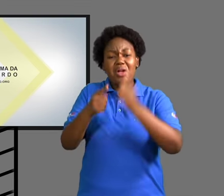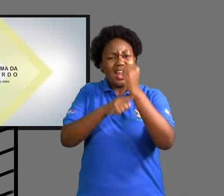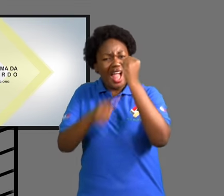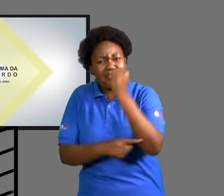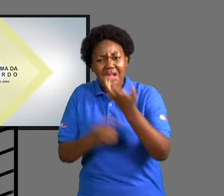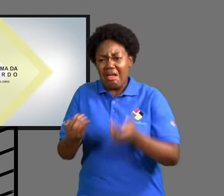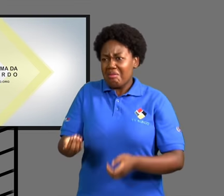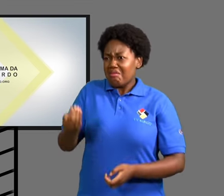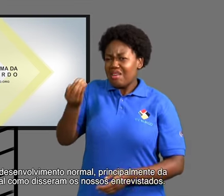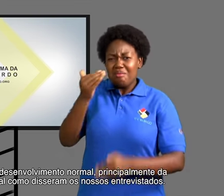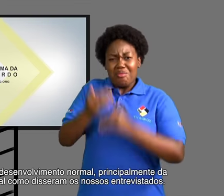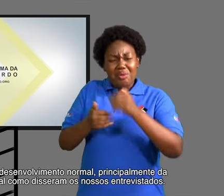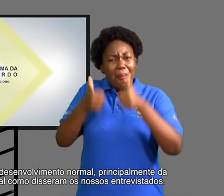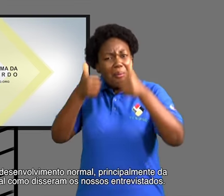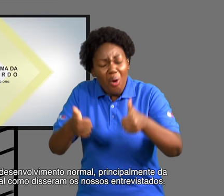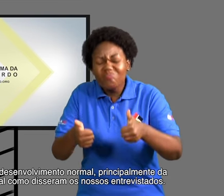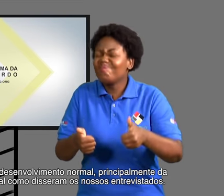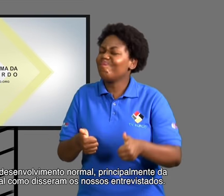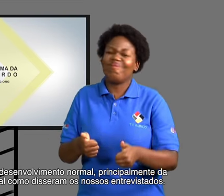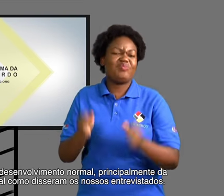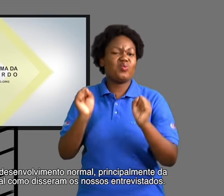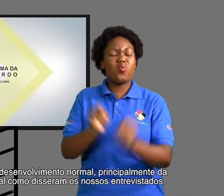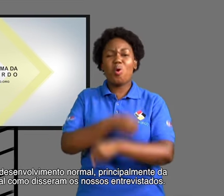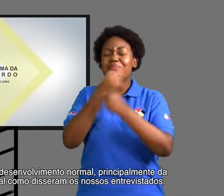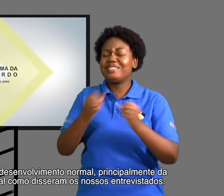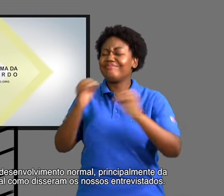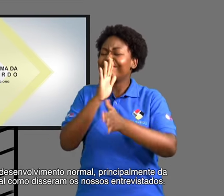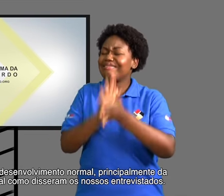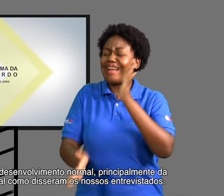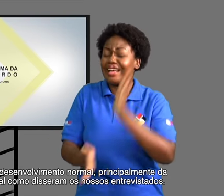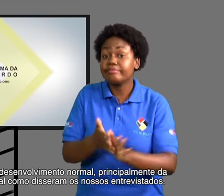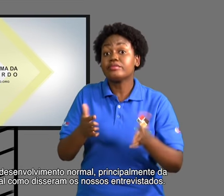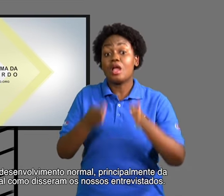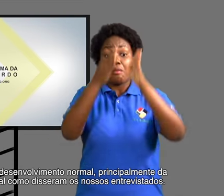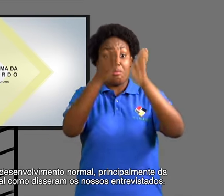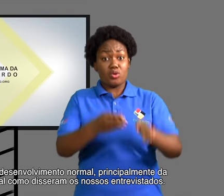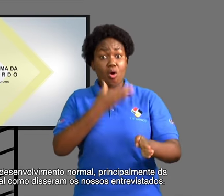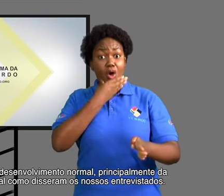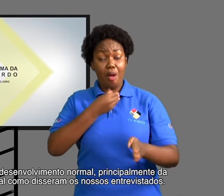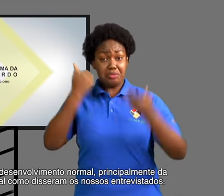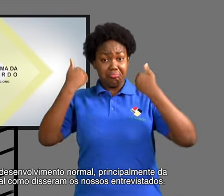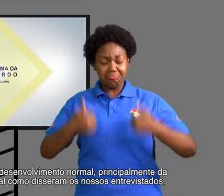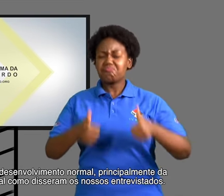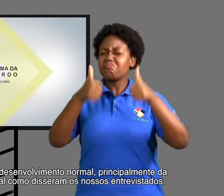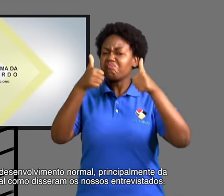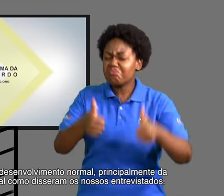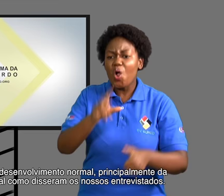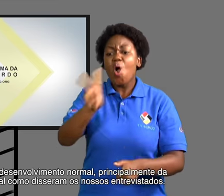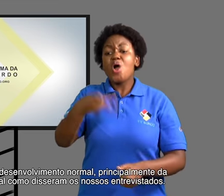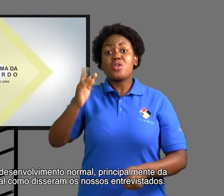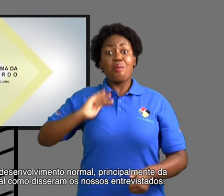Como, por exemplo, impedir o desenvolvimento normal, principalmente da mulher, tal como disseram os nossos